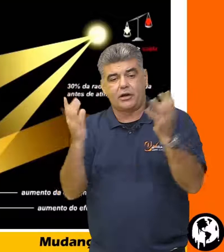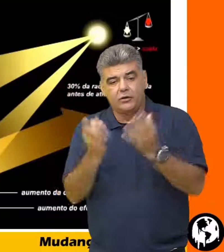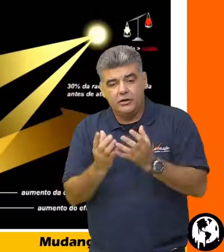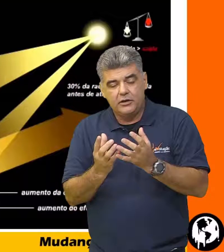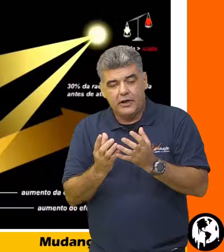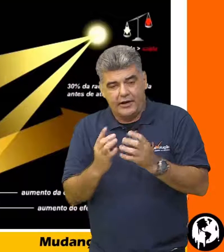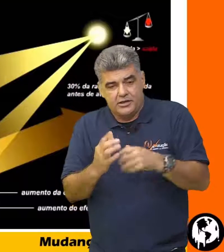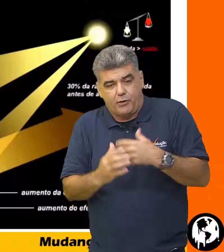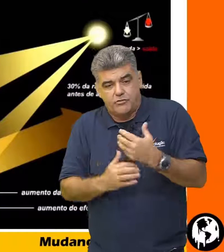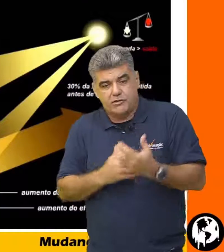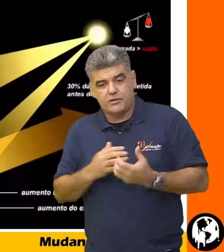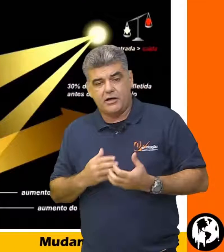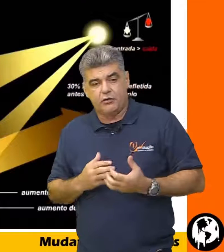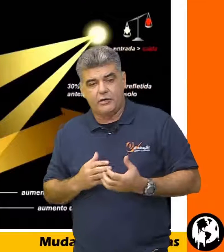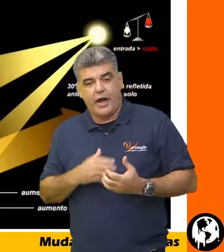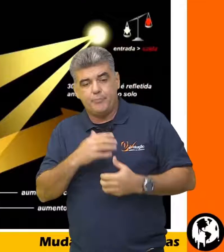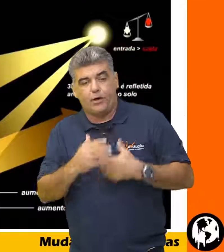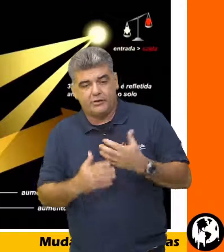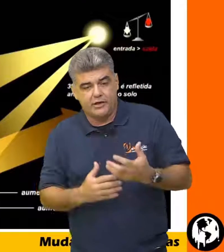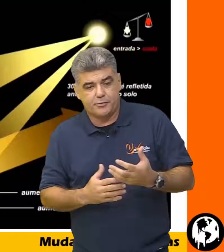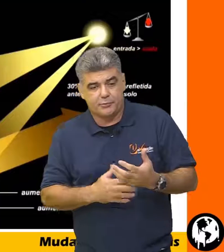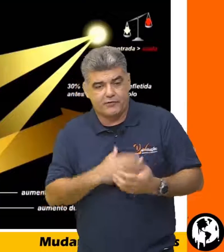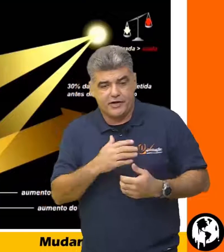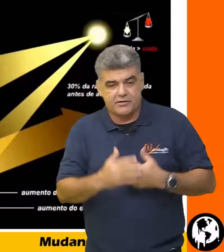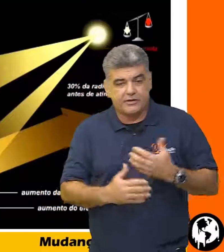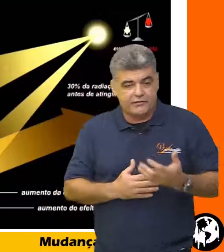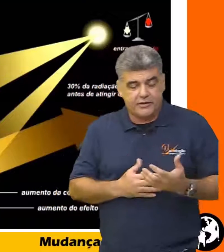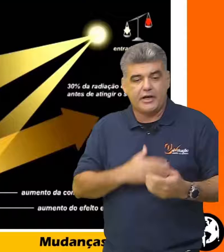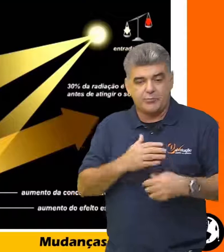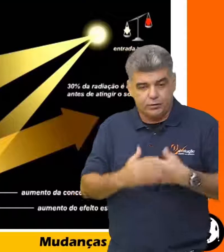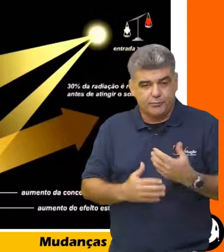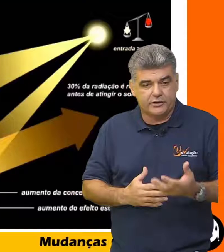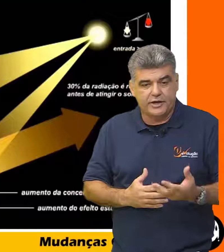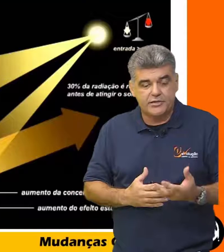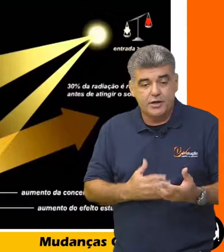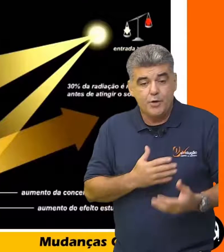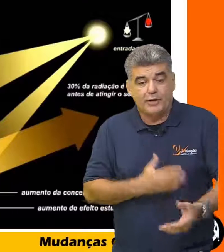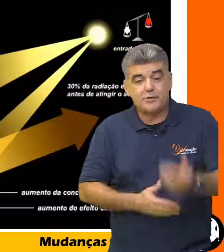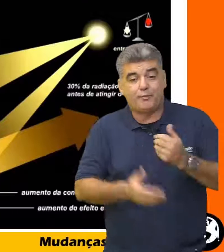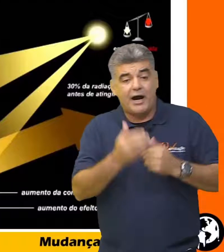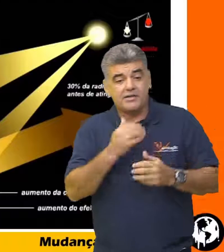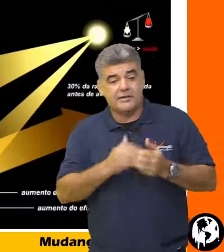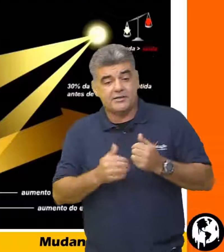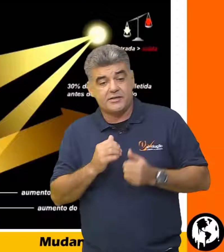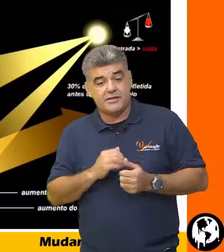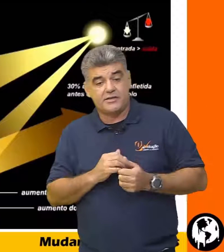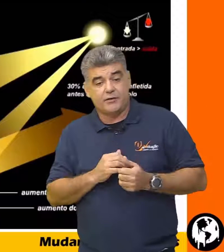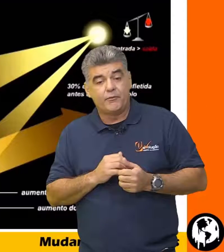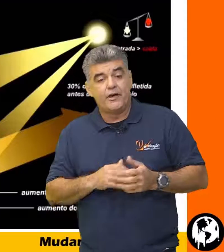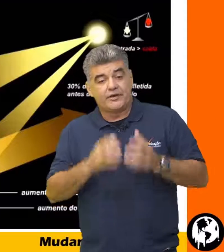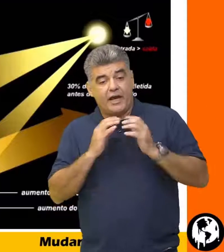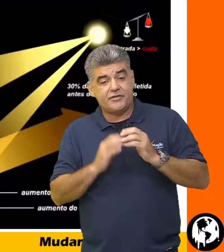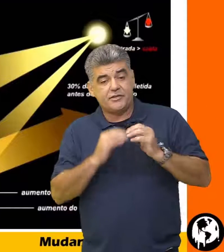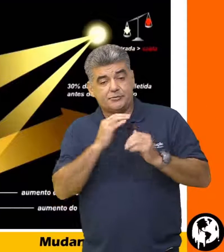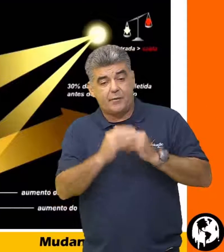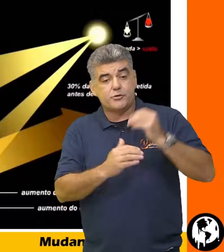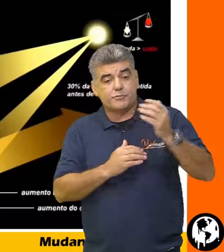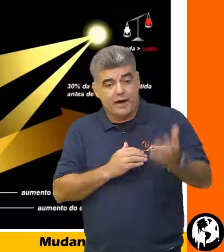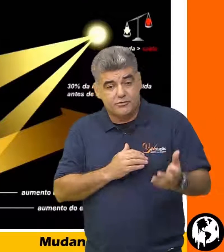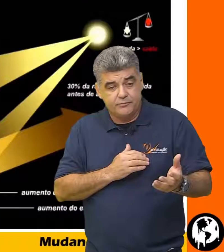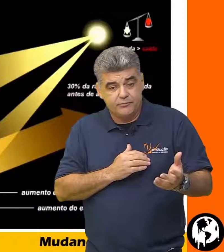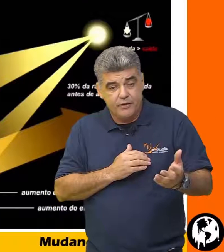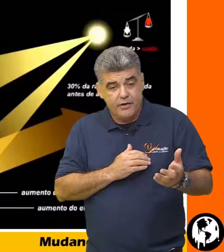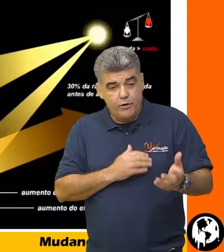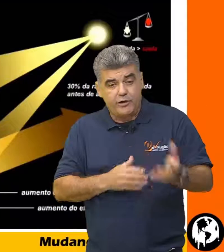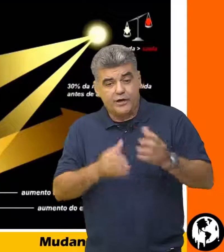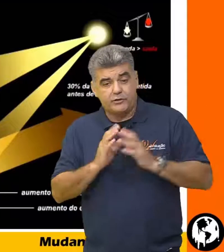de calor. Esse bolsão de calor é importante para a proliferação da vida, é muito importante, mas parte dessa radiação deve se dissipar para o